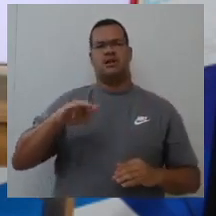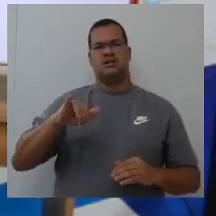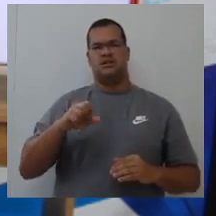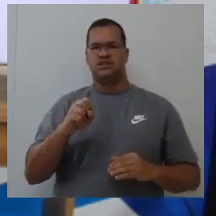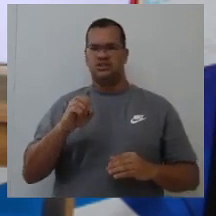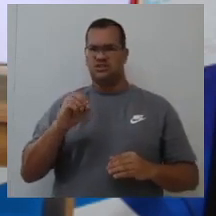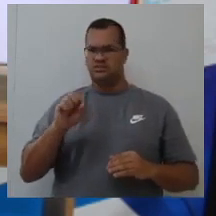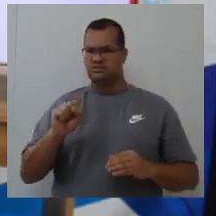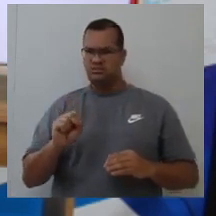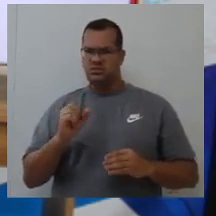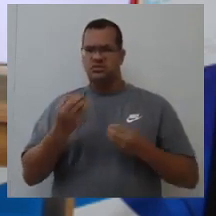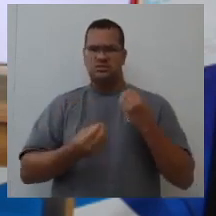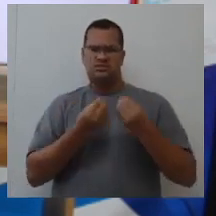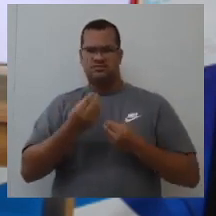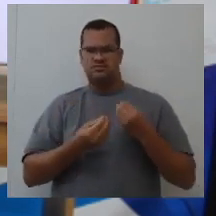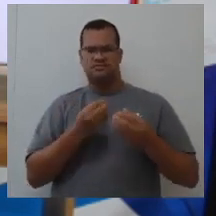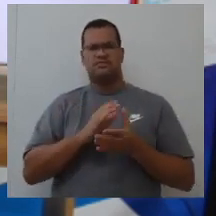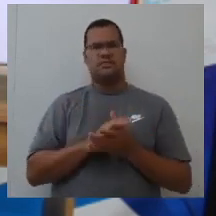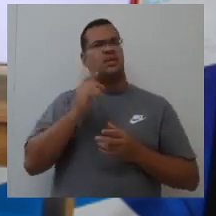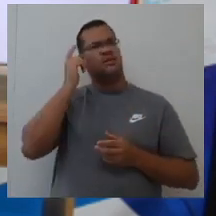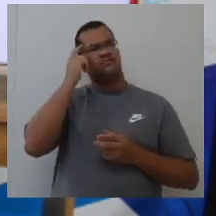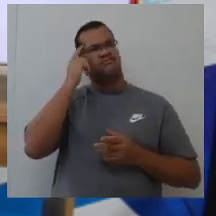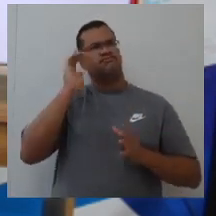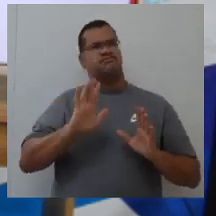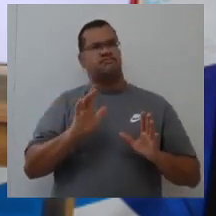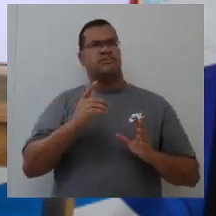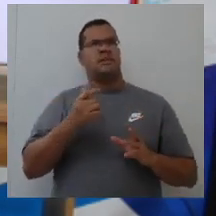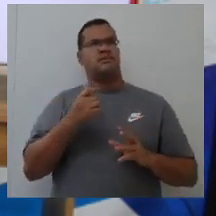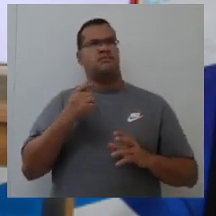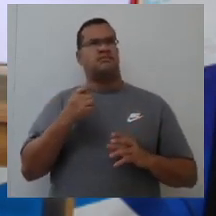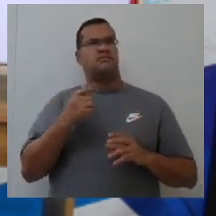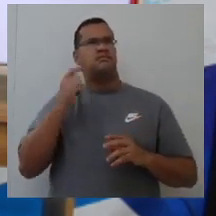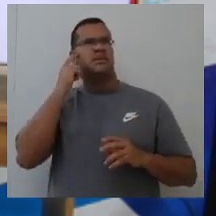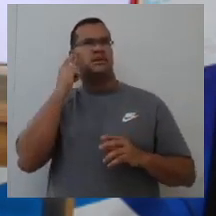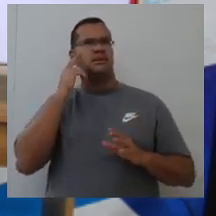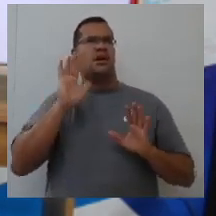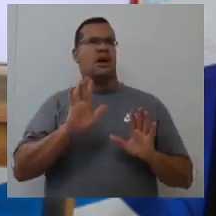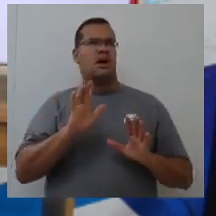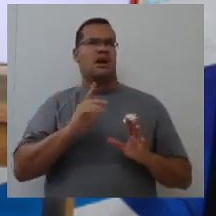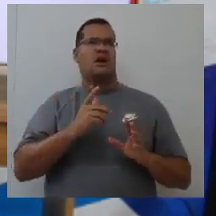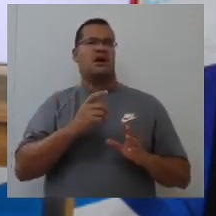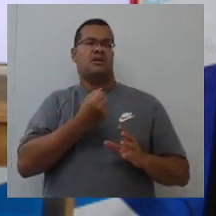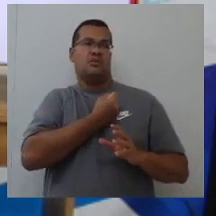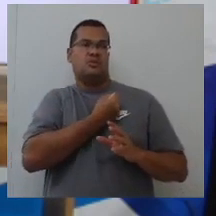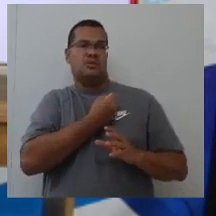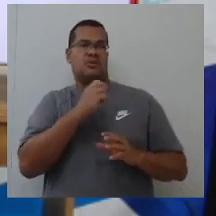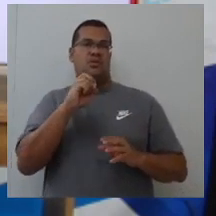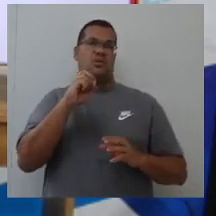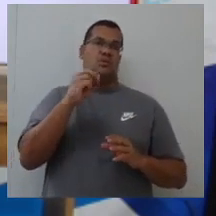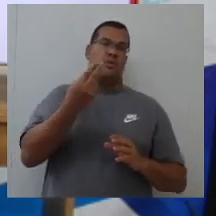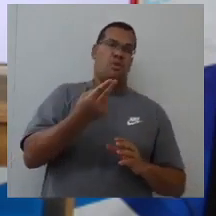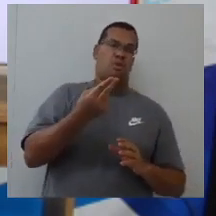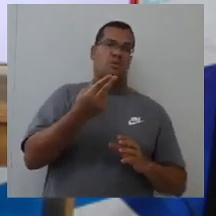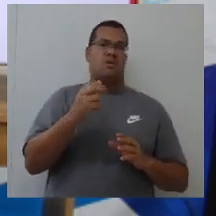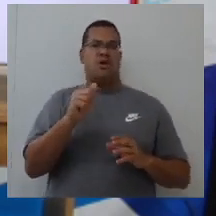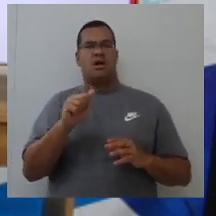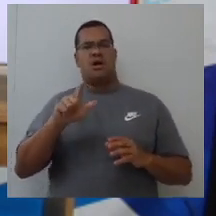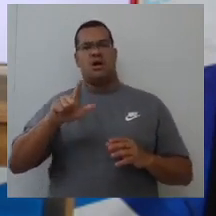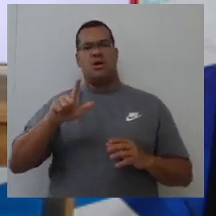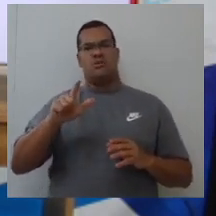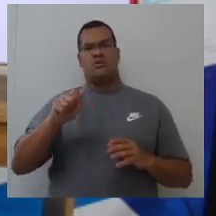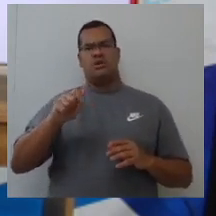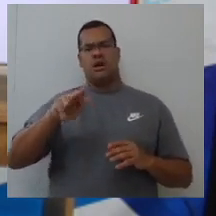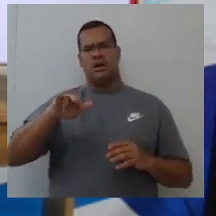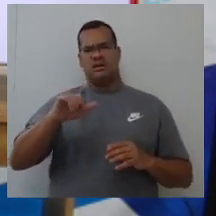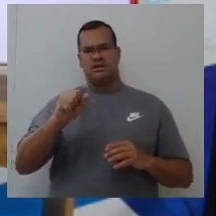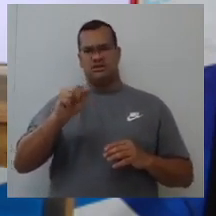os números. Porque quando a gente fala de número ou de algarismos, na verdade, algarismo é o nome de um cara.